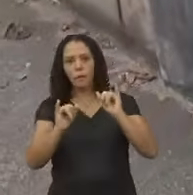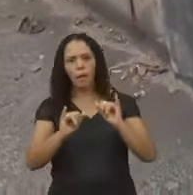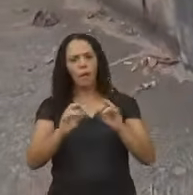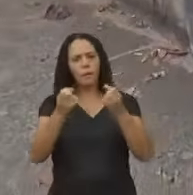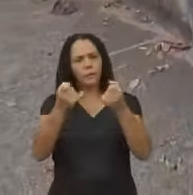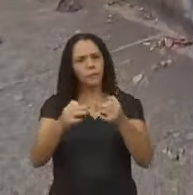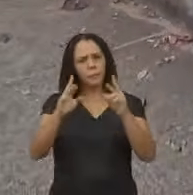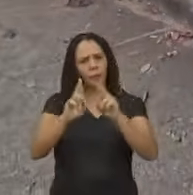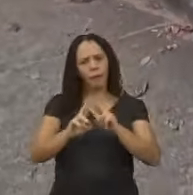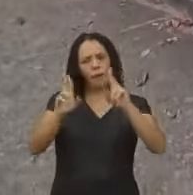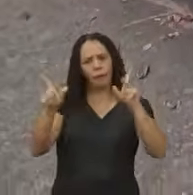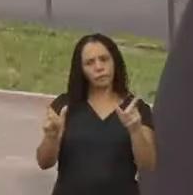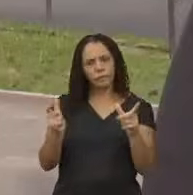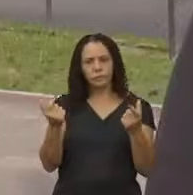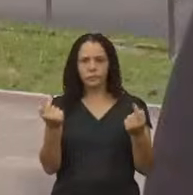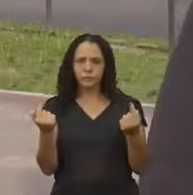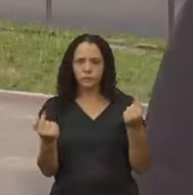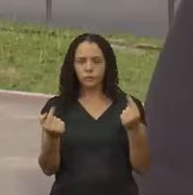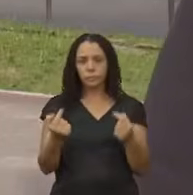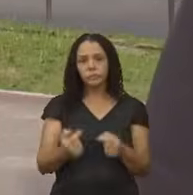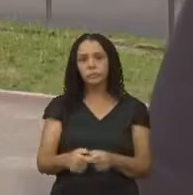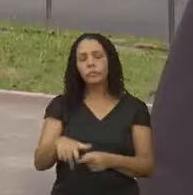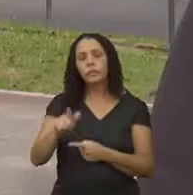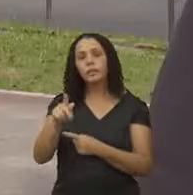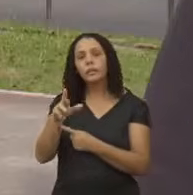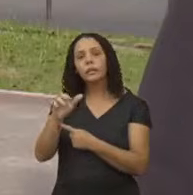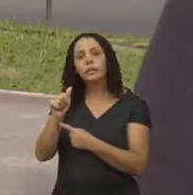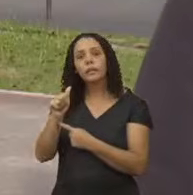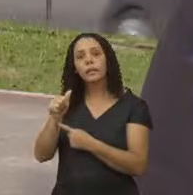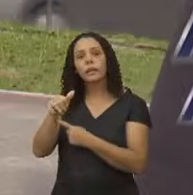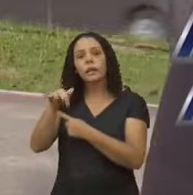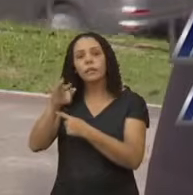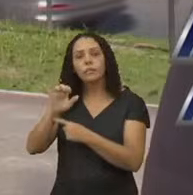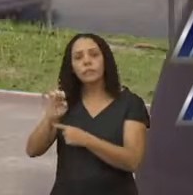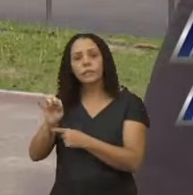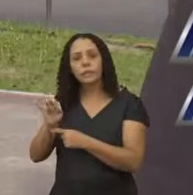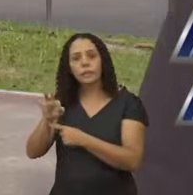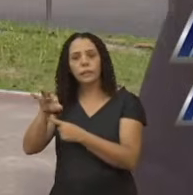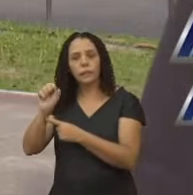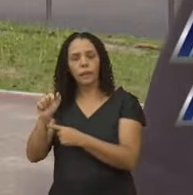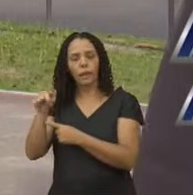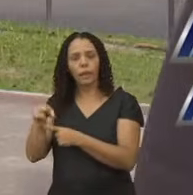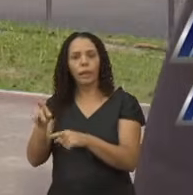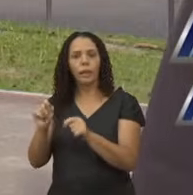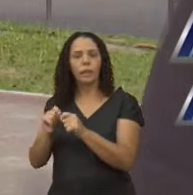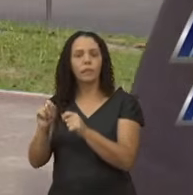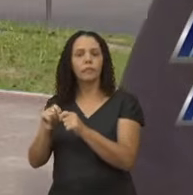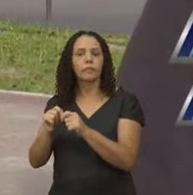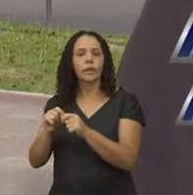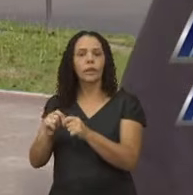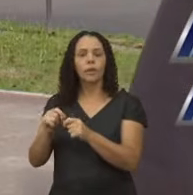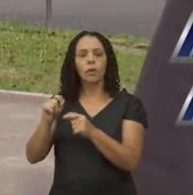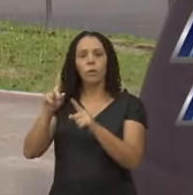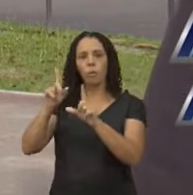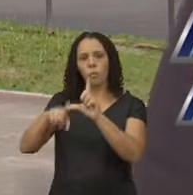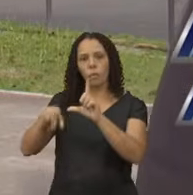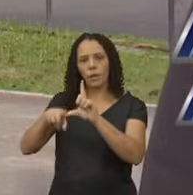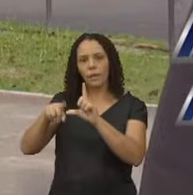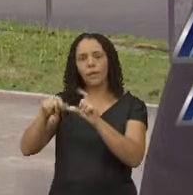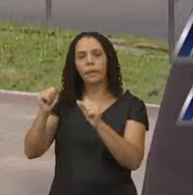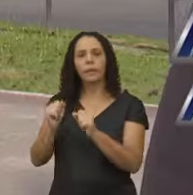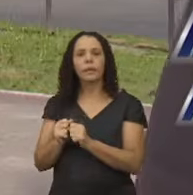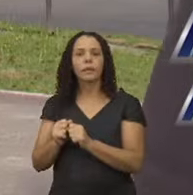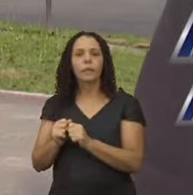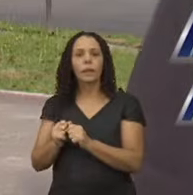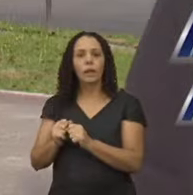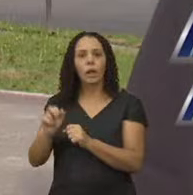entre grafite e muralismo. O grafite ele é mais tipográfico, ele é feito mais com letras, com uma tag,